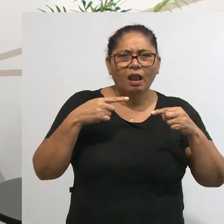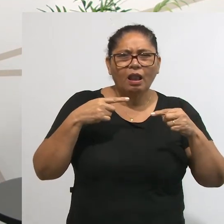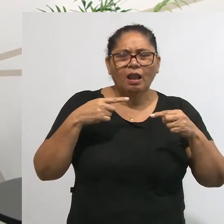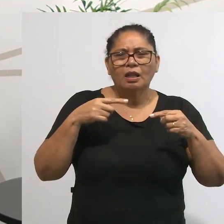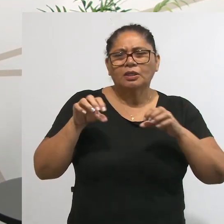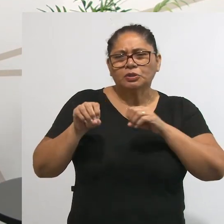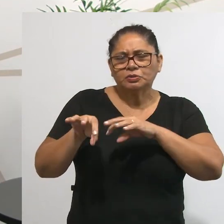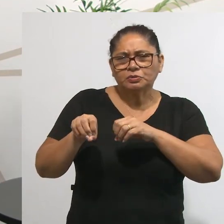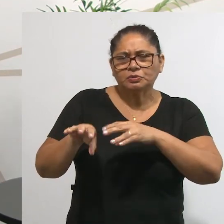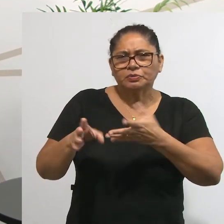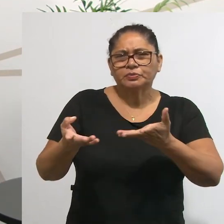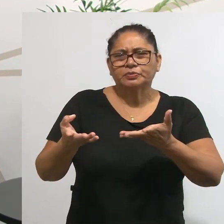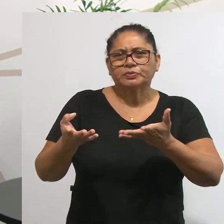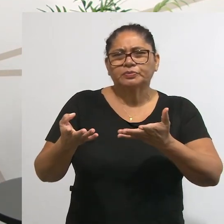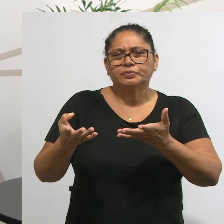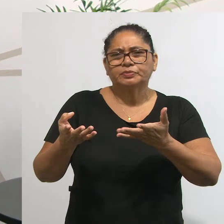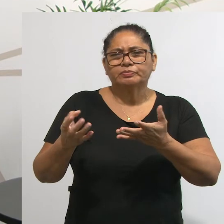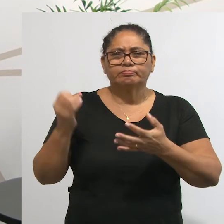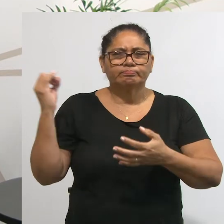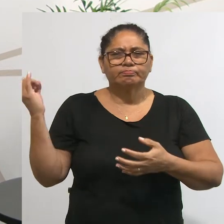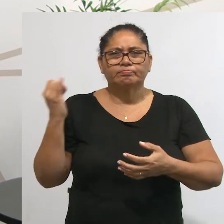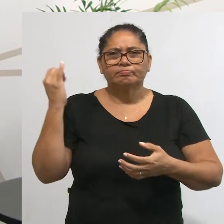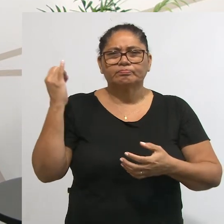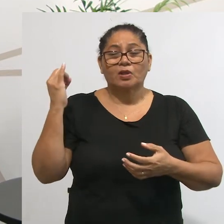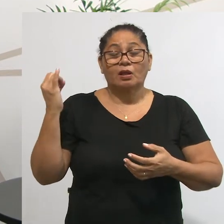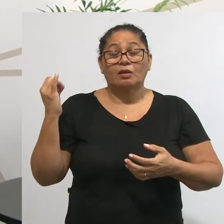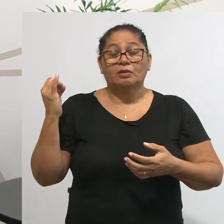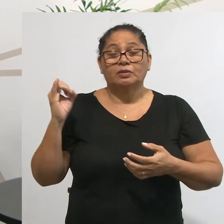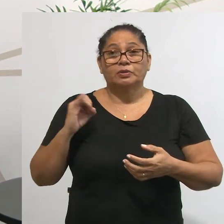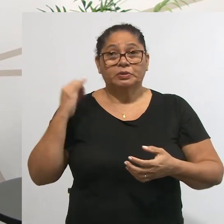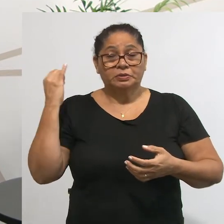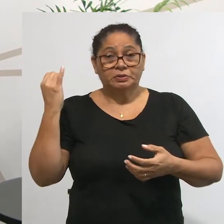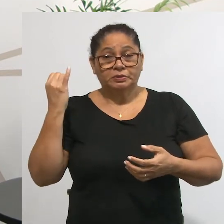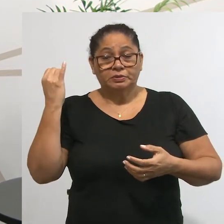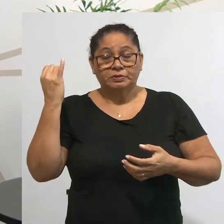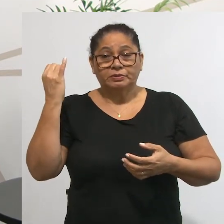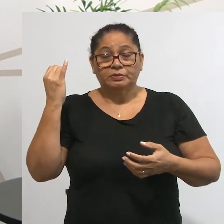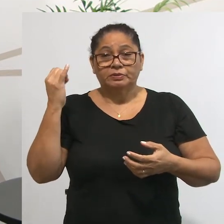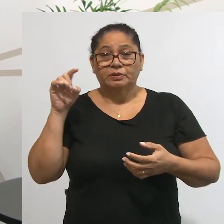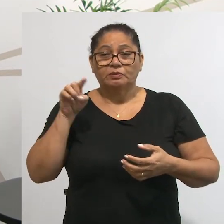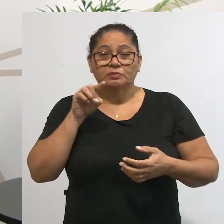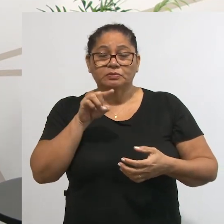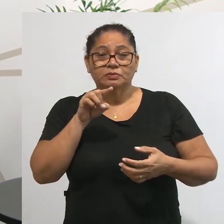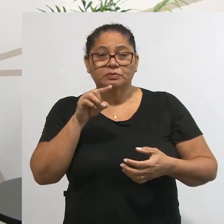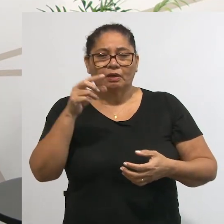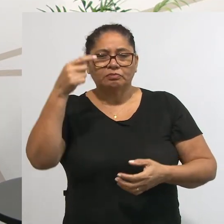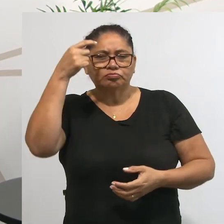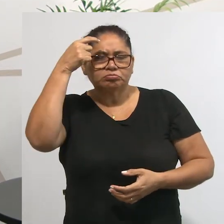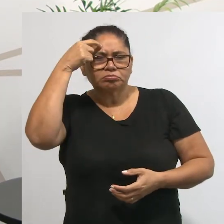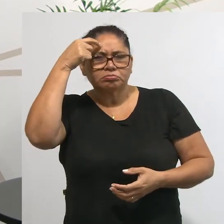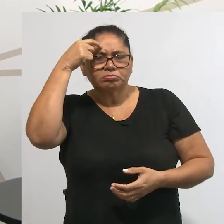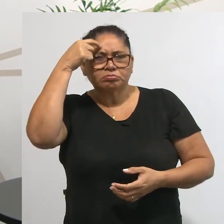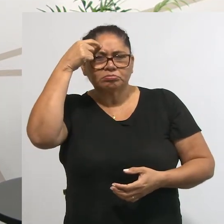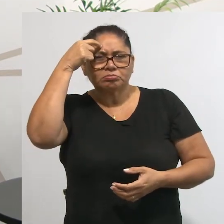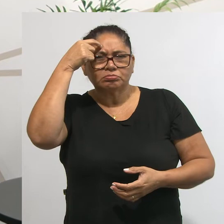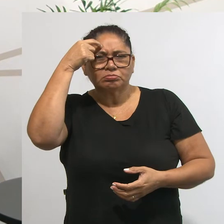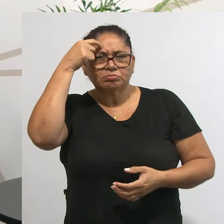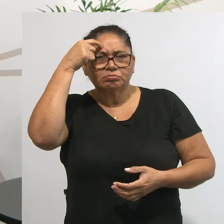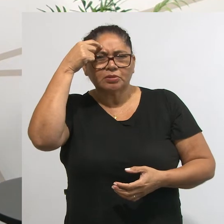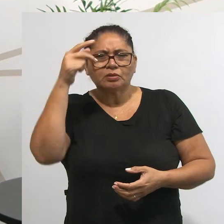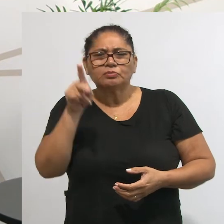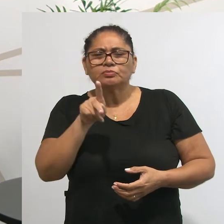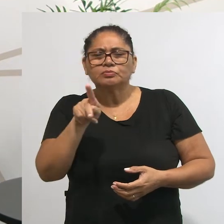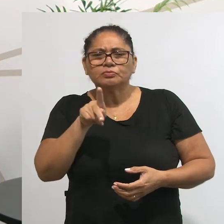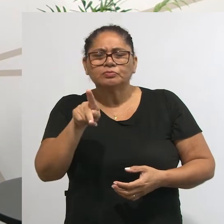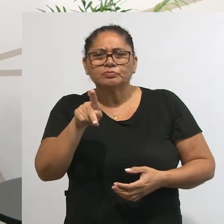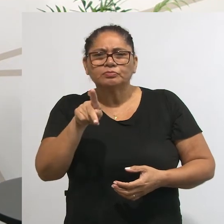de alfabetizar, isso não é o mais importante. O mais importante é que você tenha consciência da